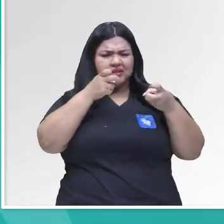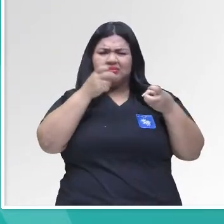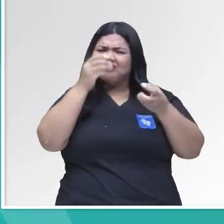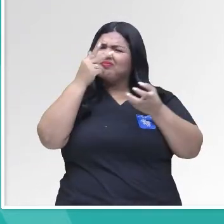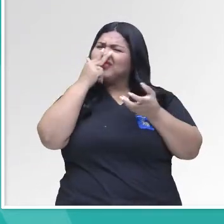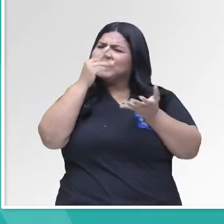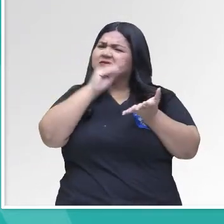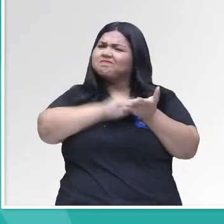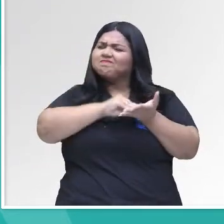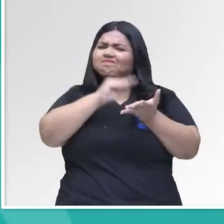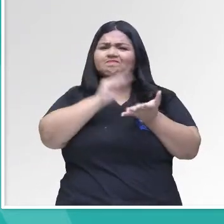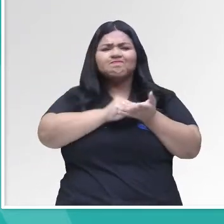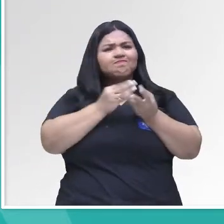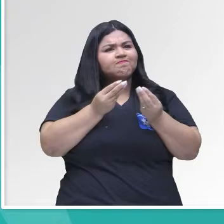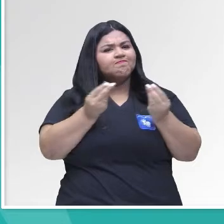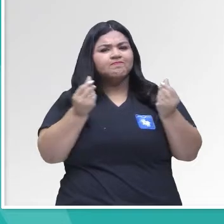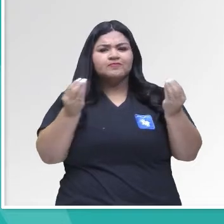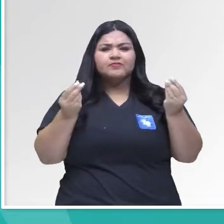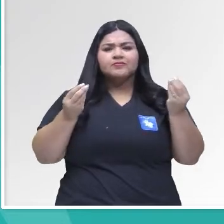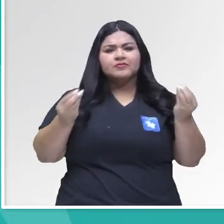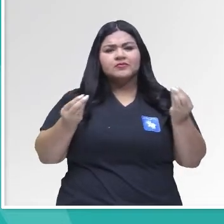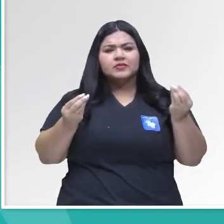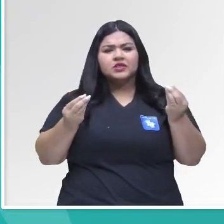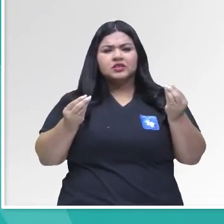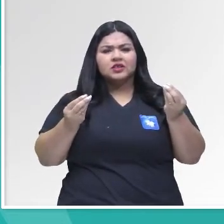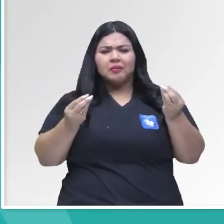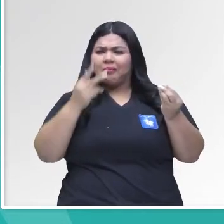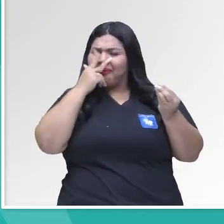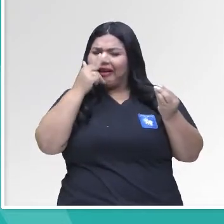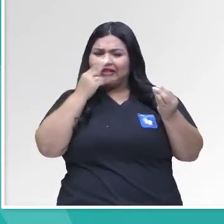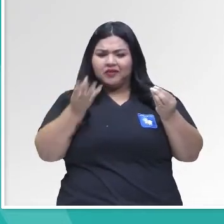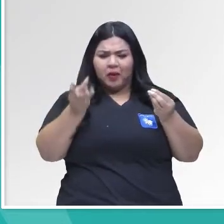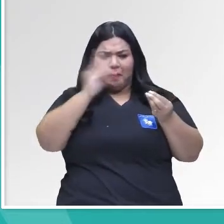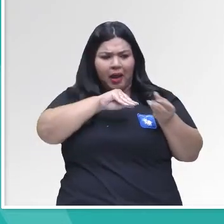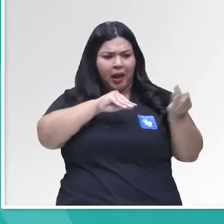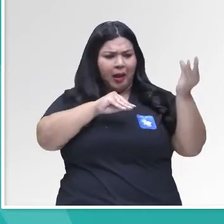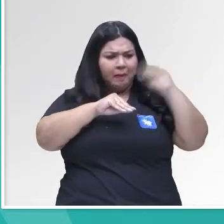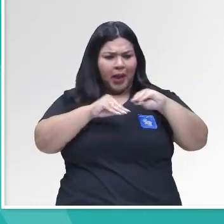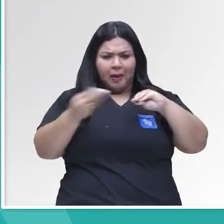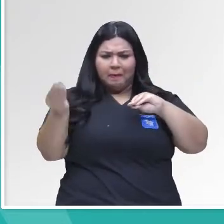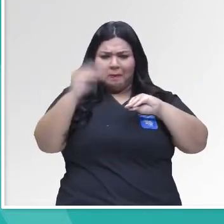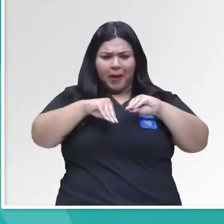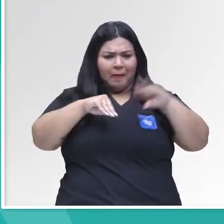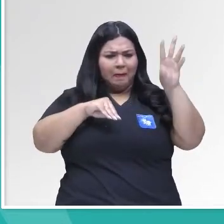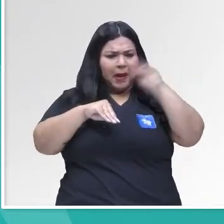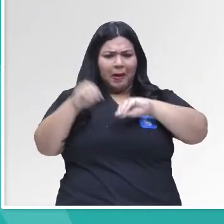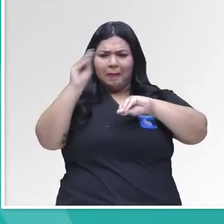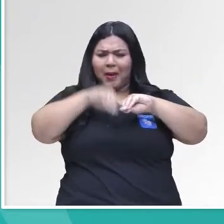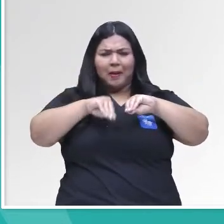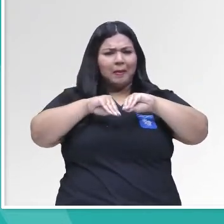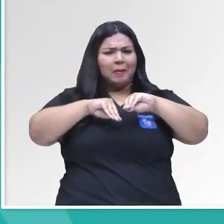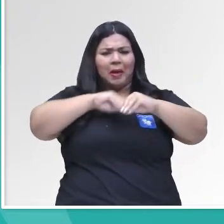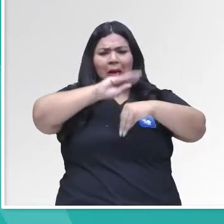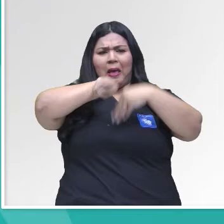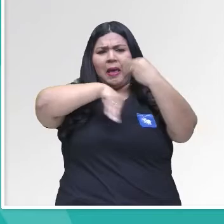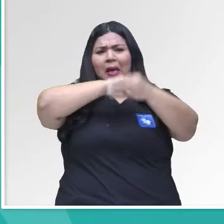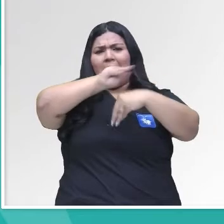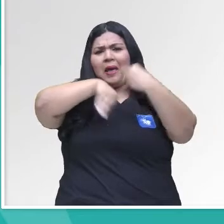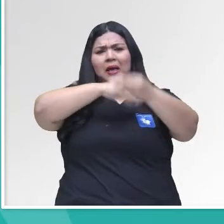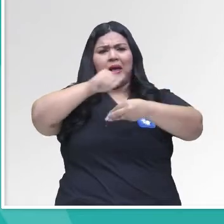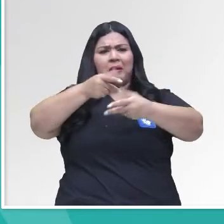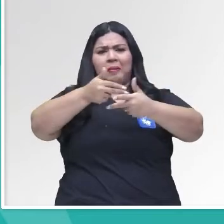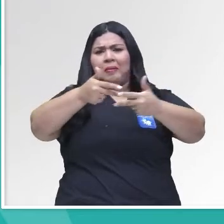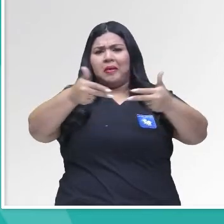aí? Nós só fomos amontoando, assim, parece. Jogando uma frase em cima da outra ali, ficou um monte de coisa